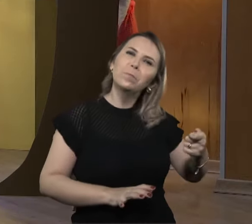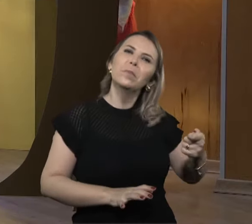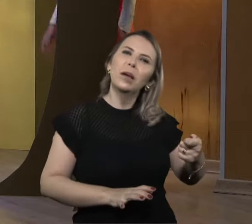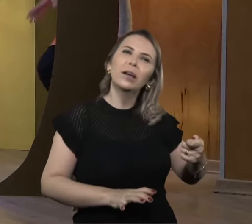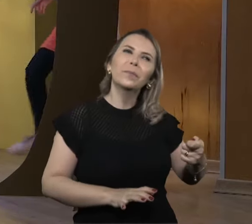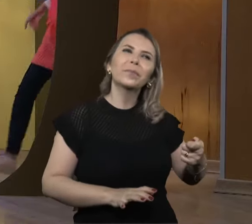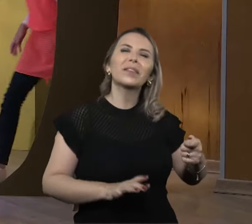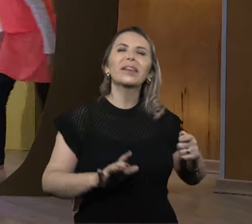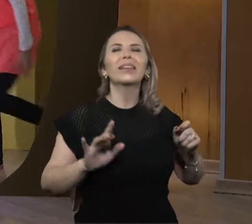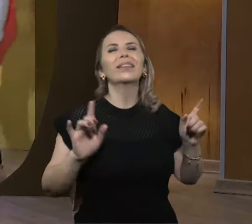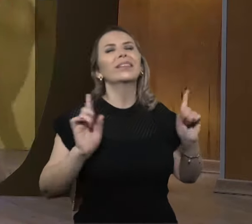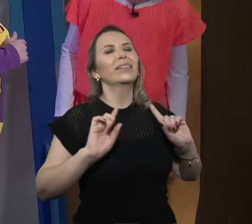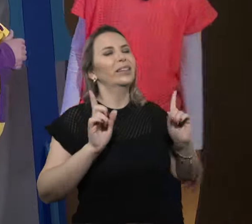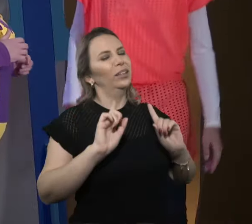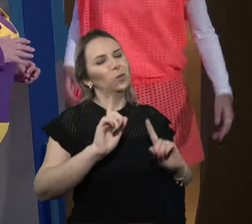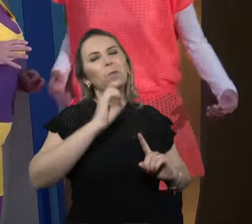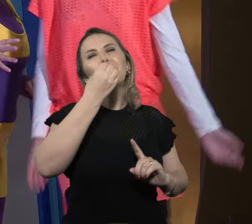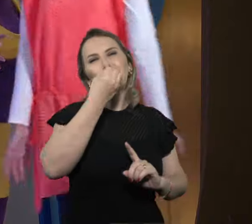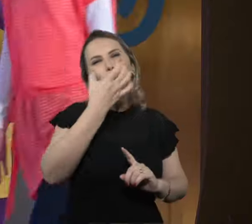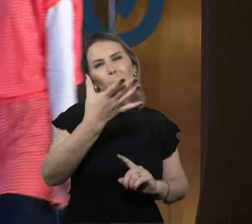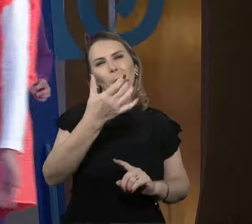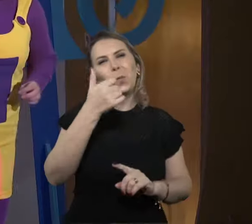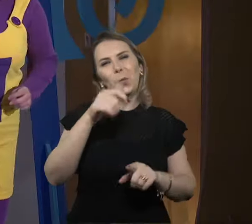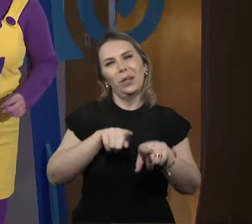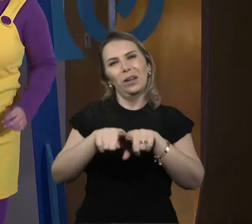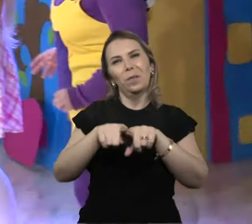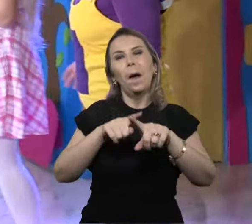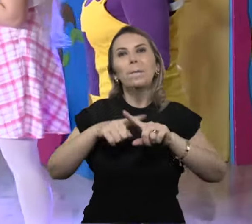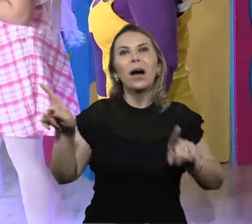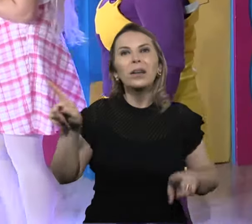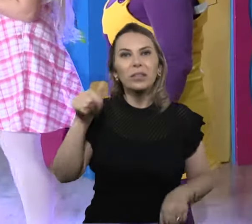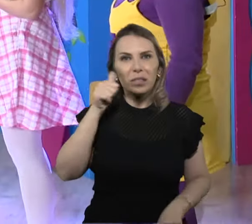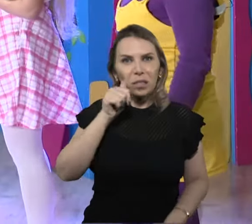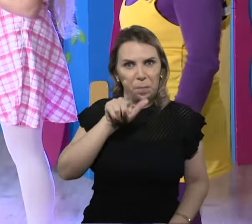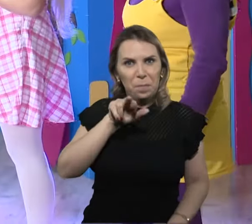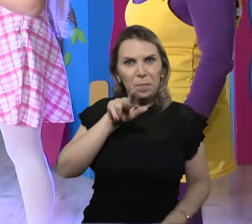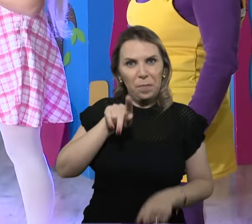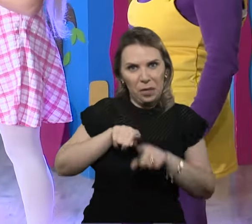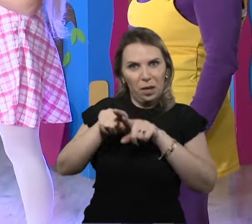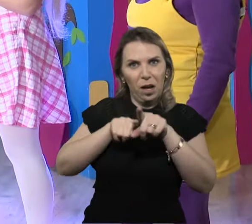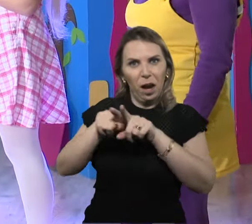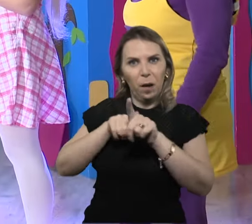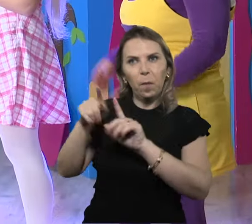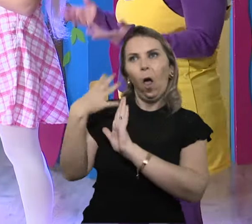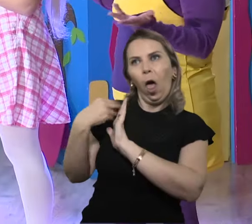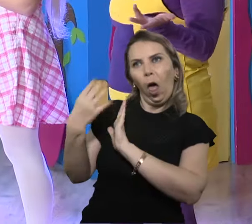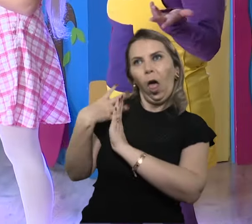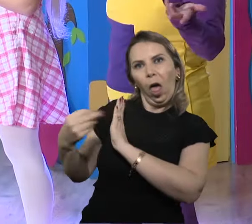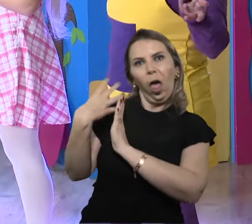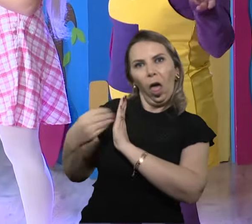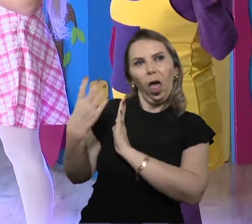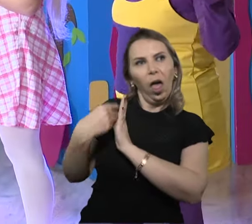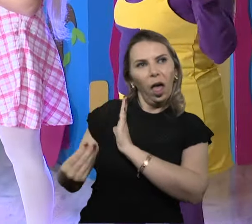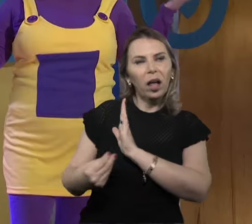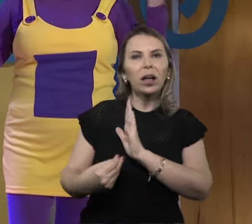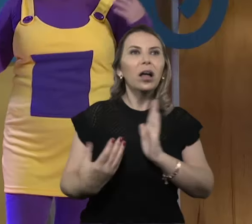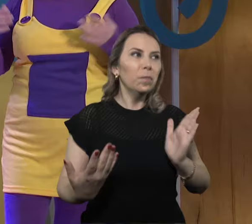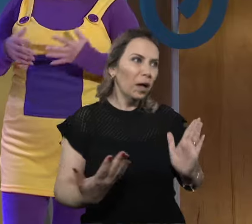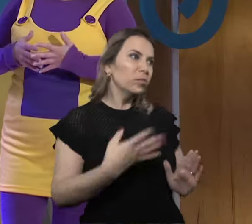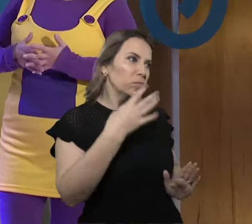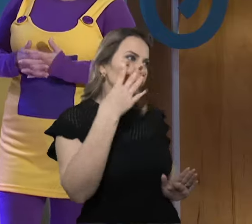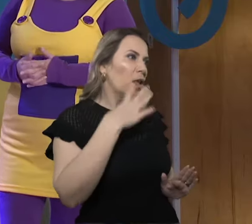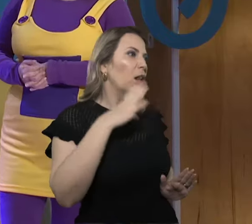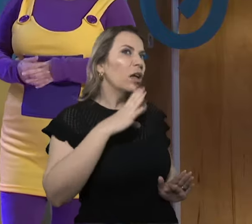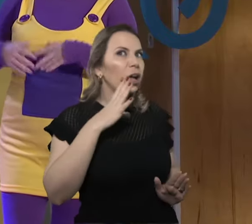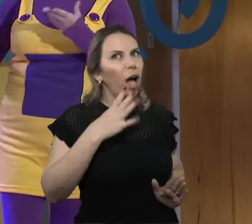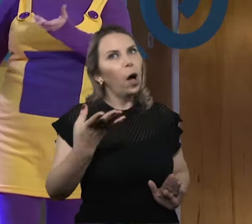ela. Não, gente, ter irmãos é bom. Só que a minha irmã não para de me imitar. Mas isso é até